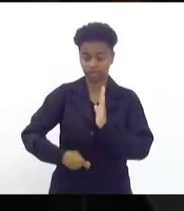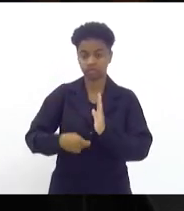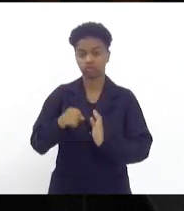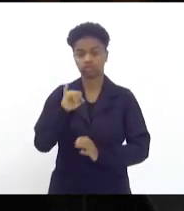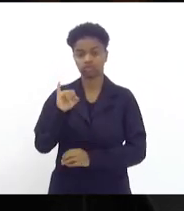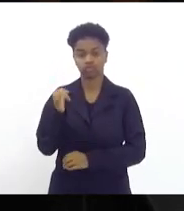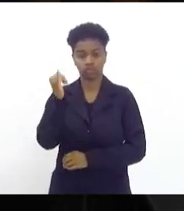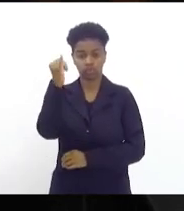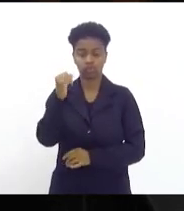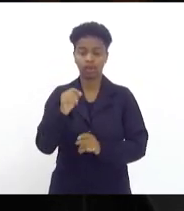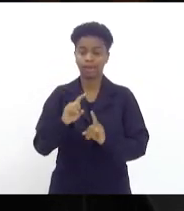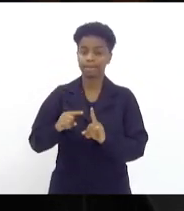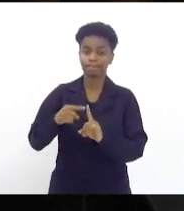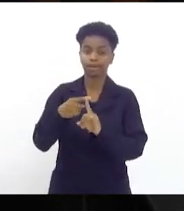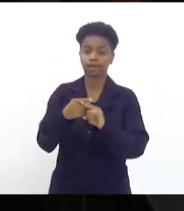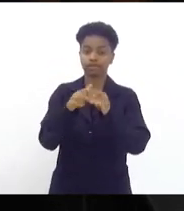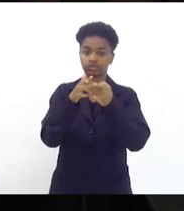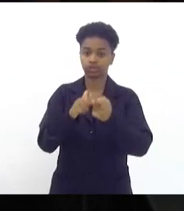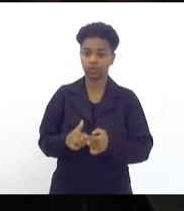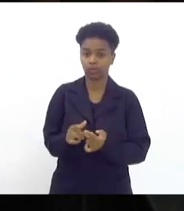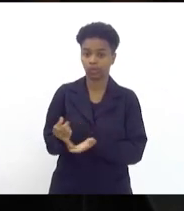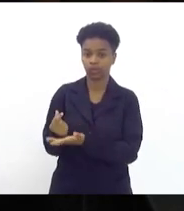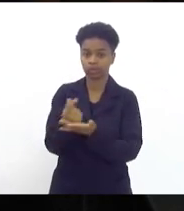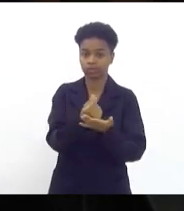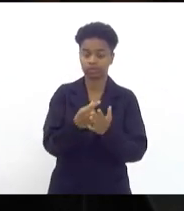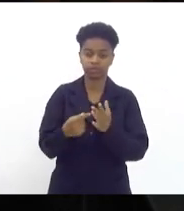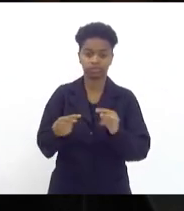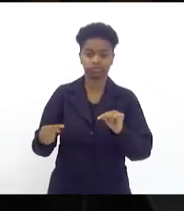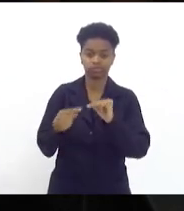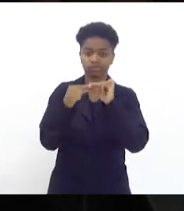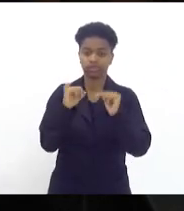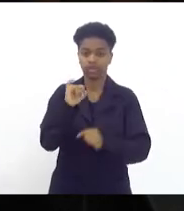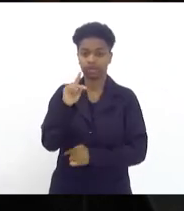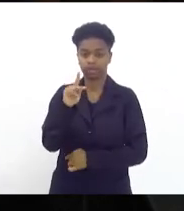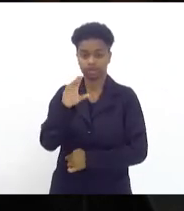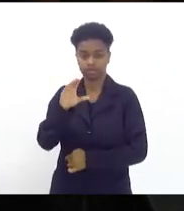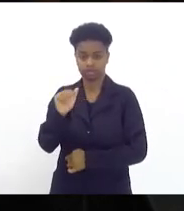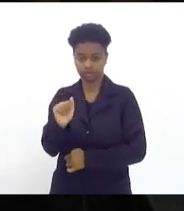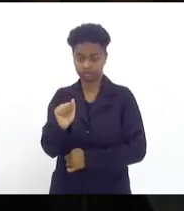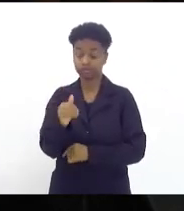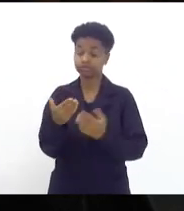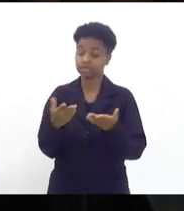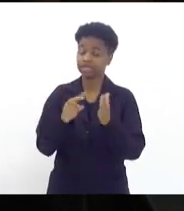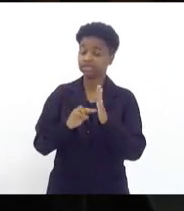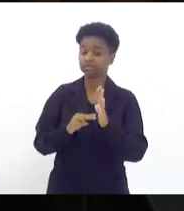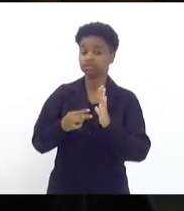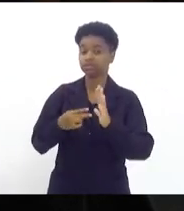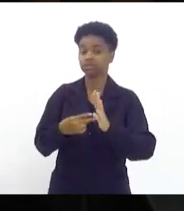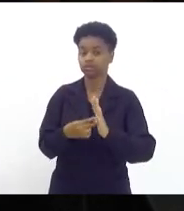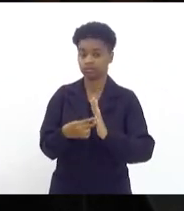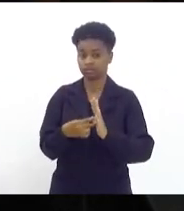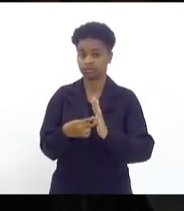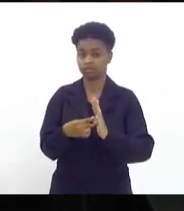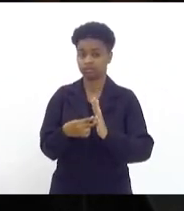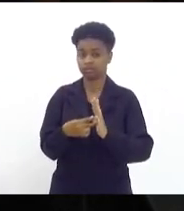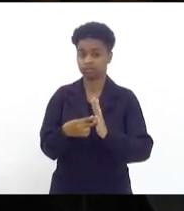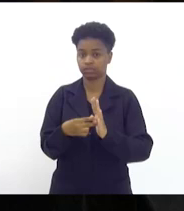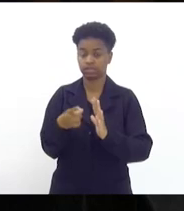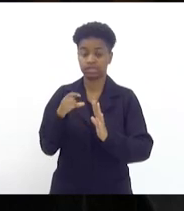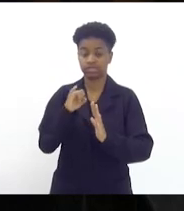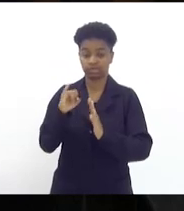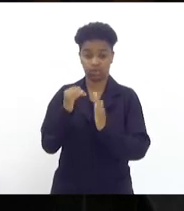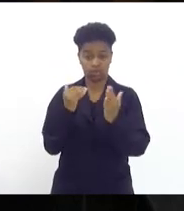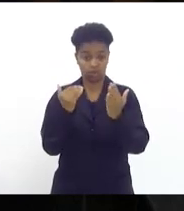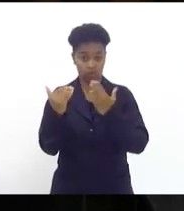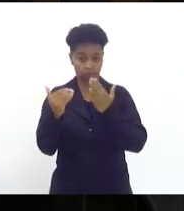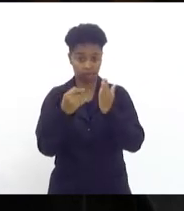mas a correção monetária pelo IPCA e simboliza a dizer fazendo uma equivalência